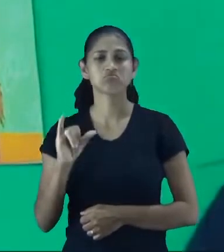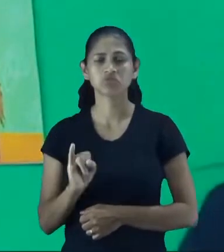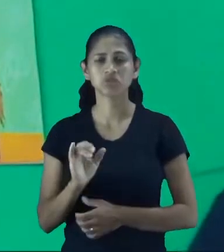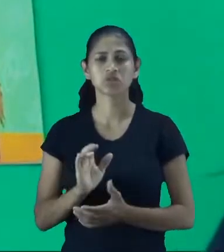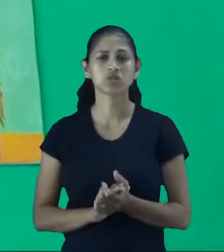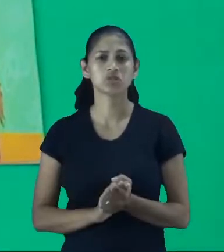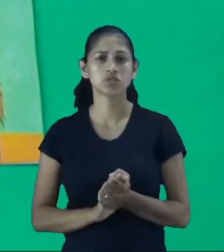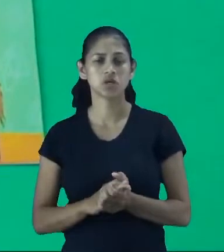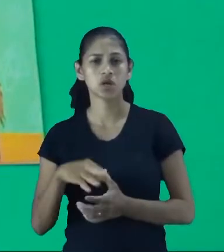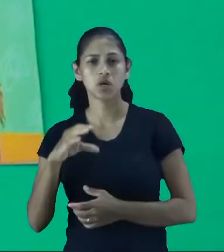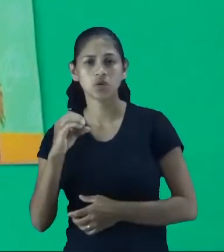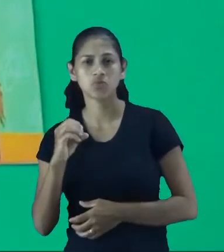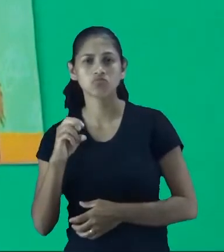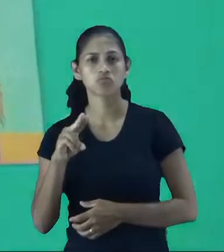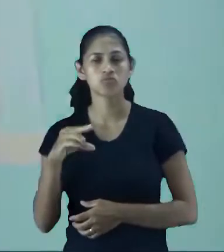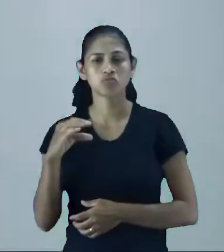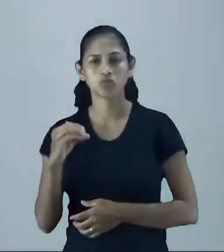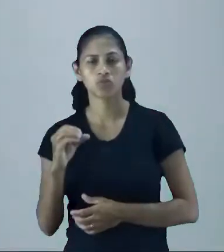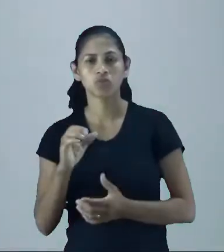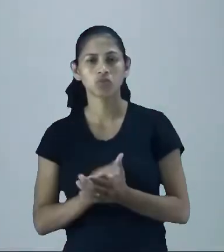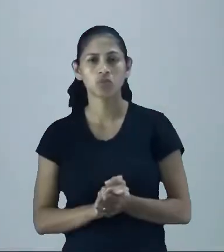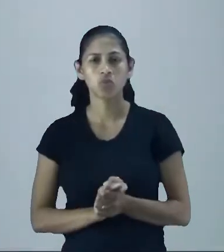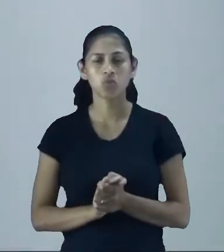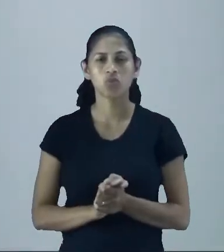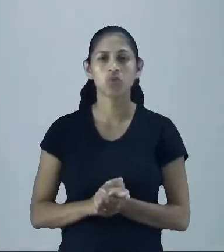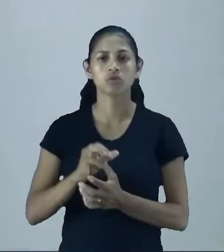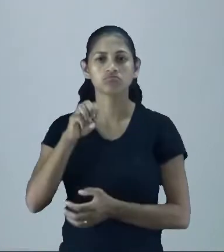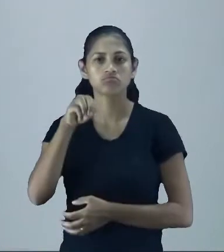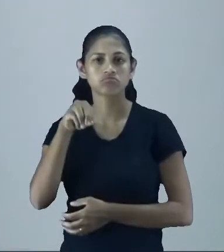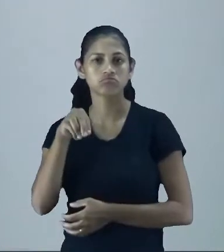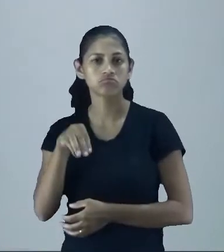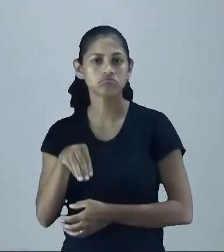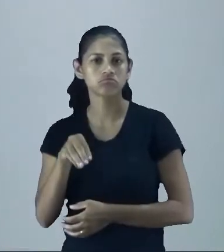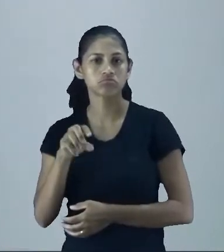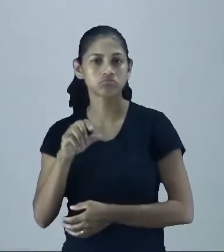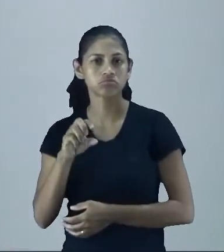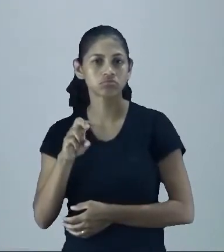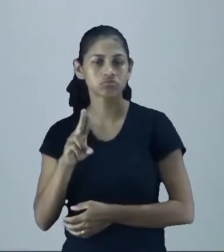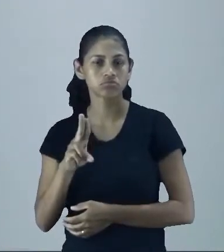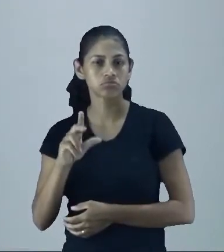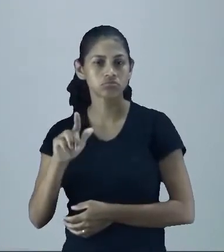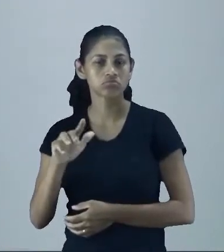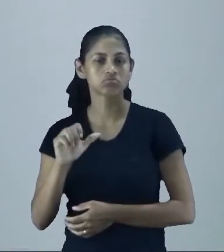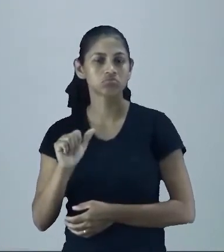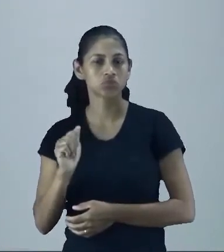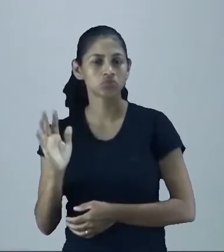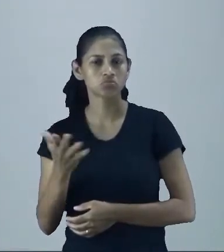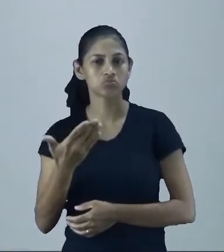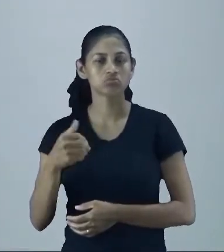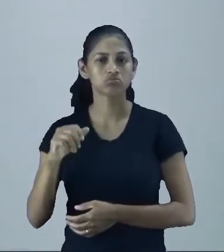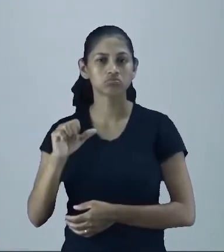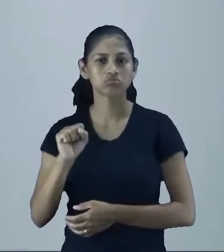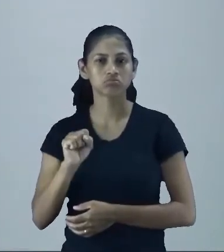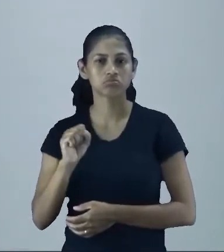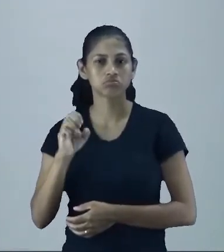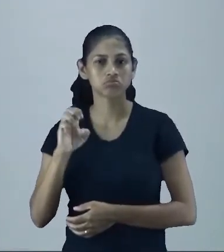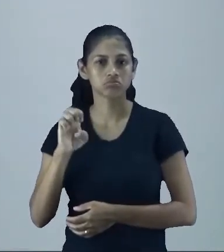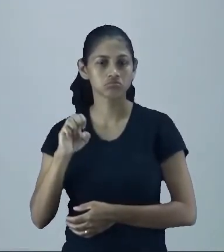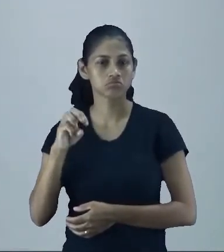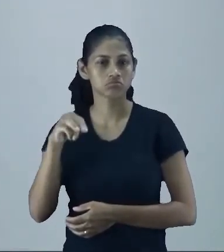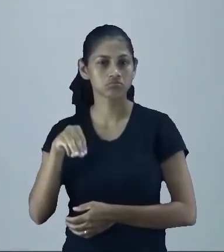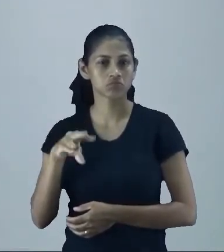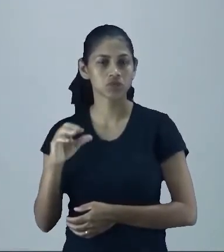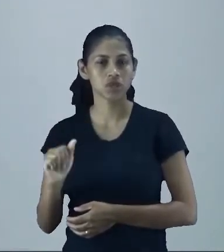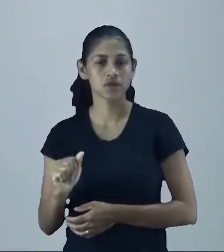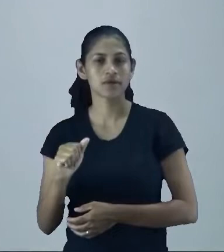sem cabeça. Então, todas essas lendas, elas procedem de origem da